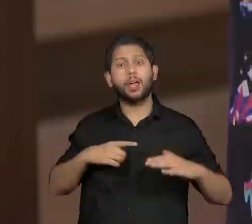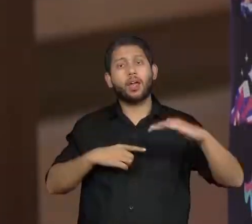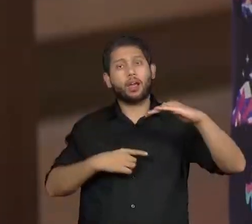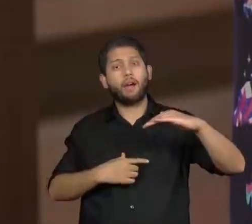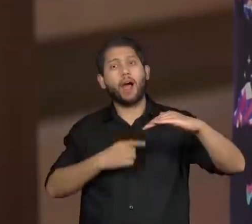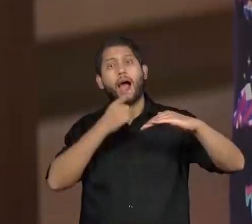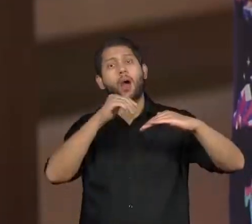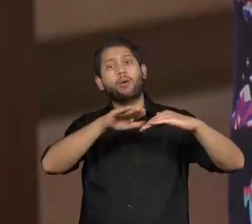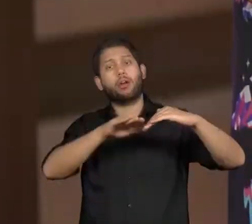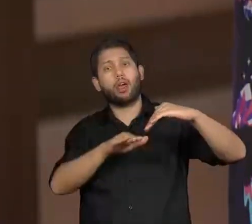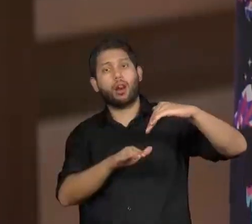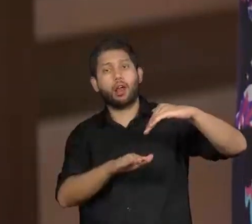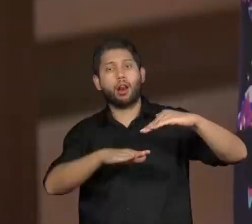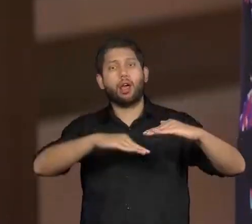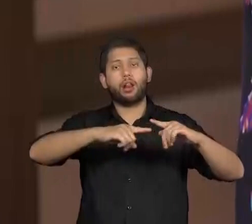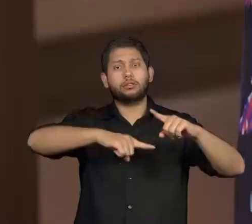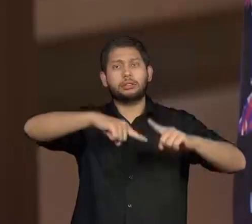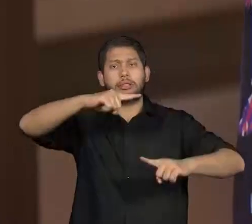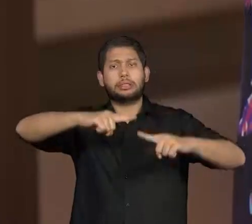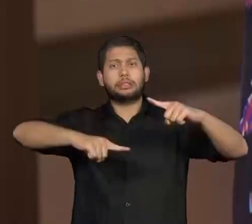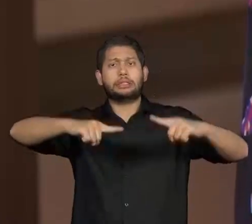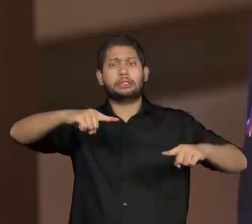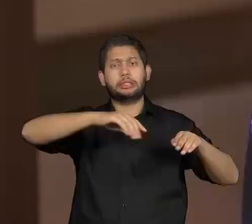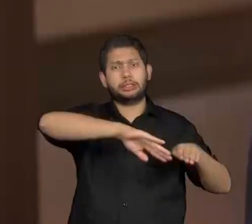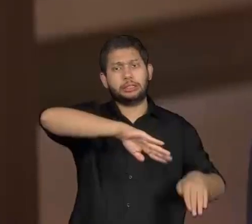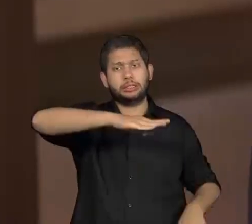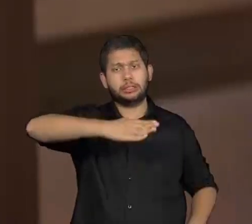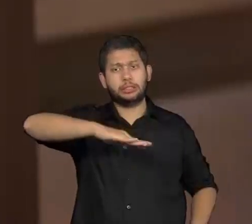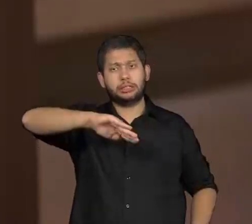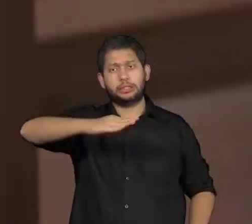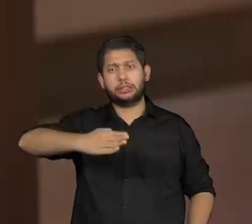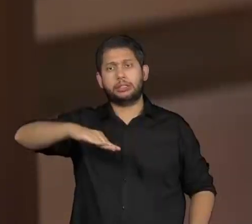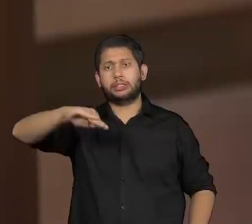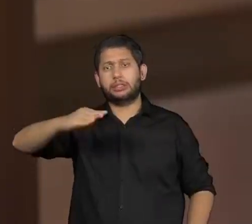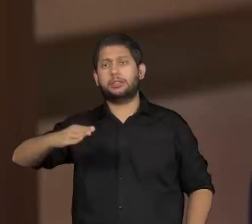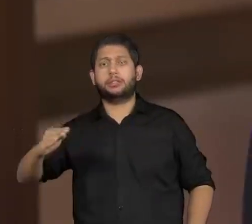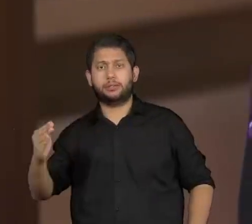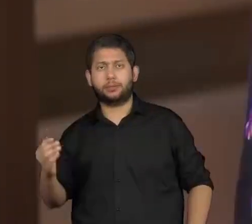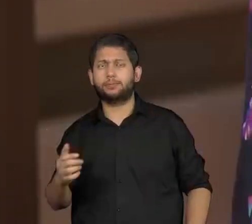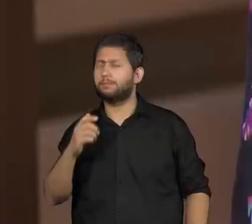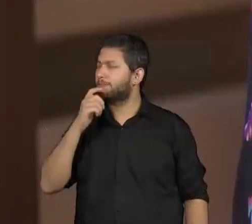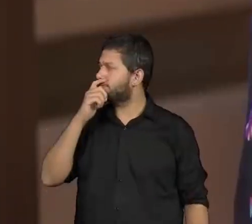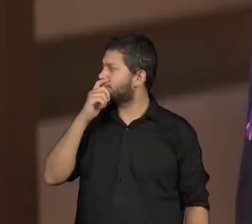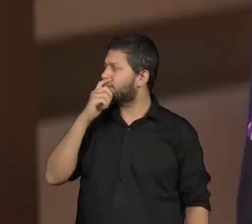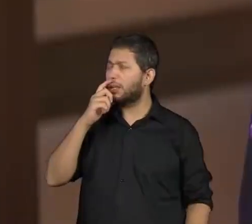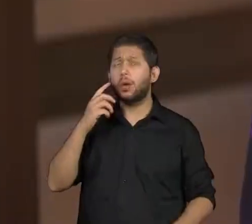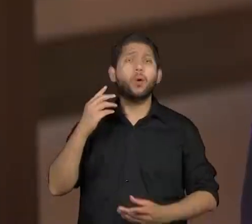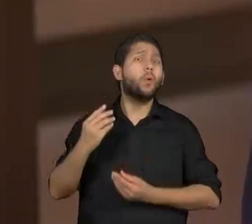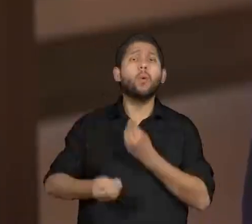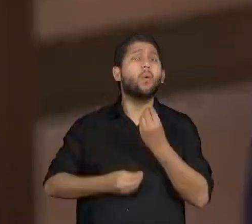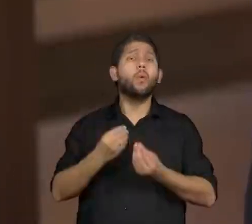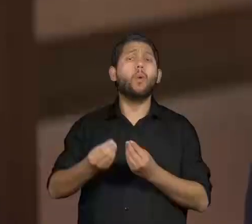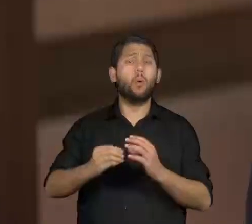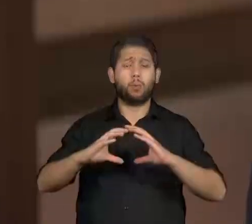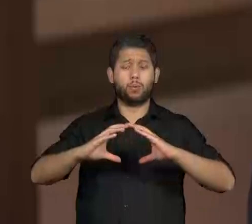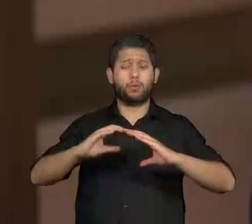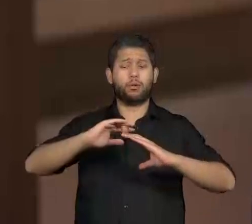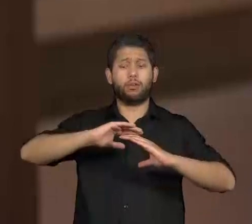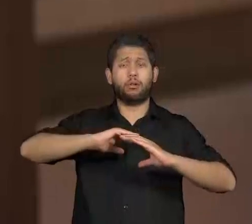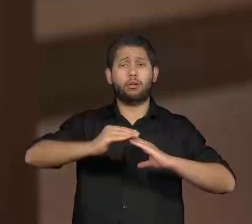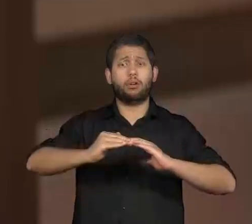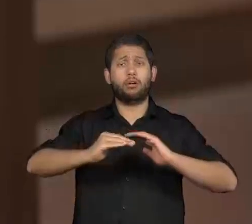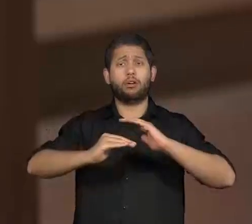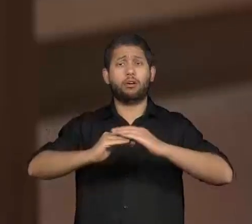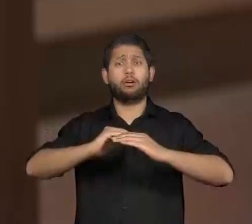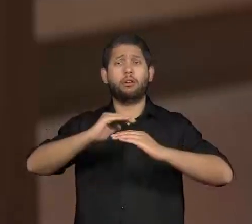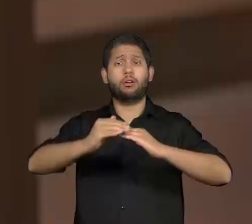camadas é o que nós vamos estudar. Como é formada essas camadas e por que essas camadas existem. Você